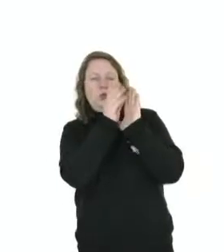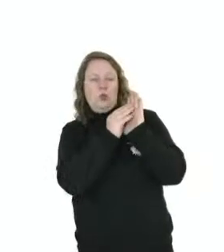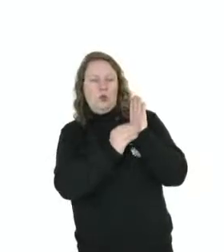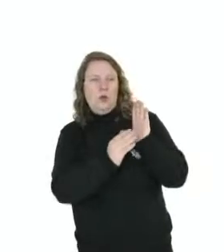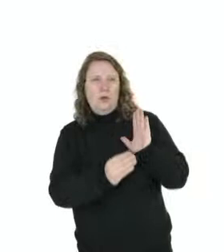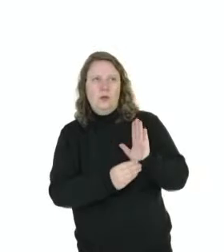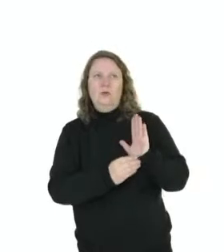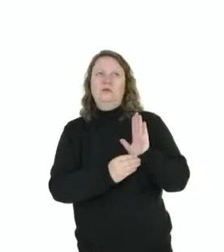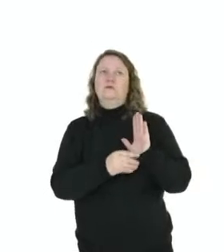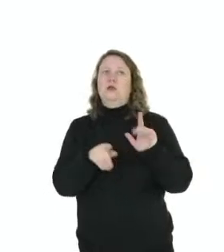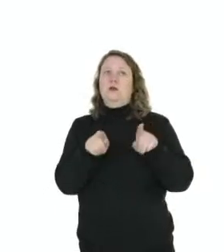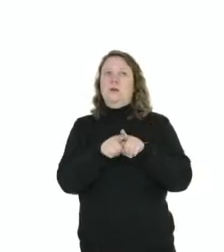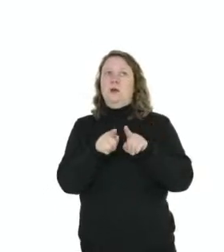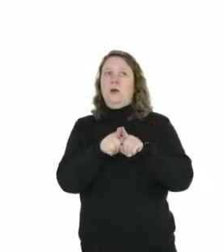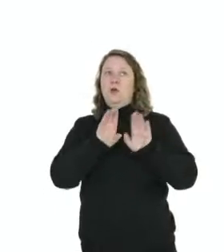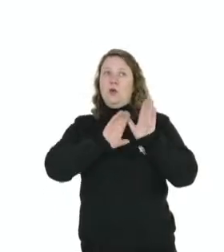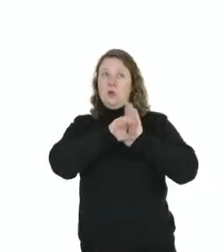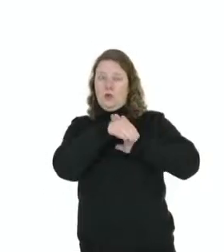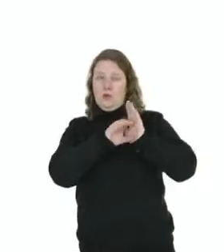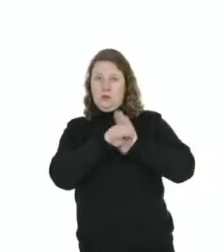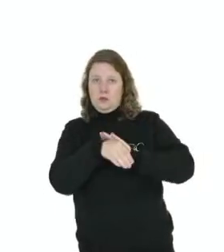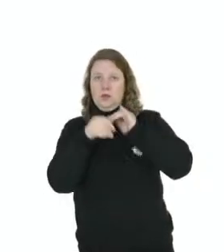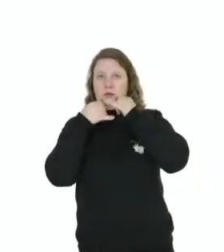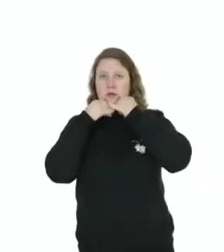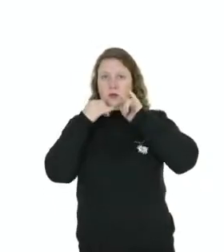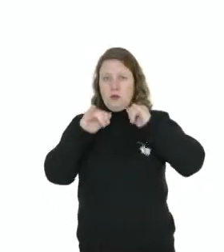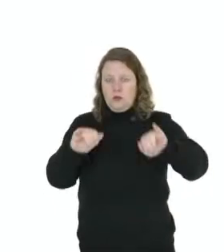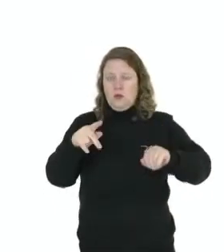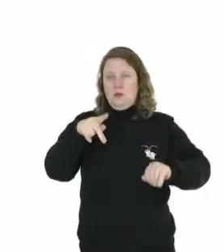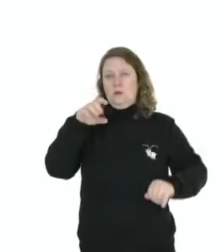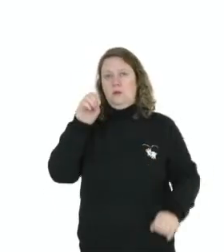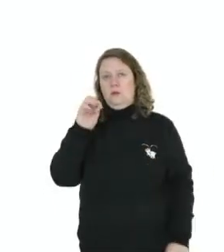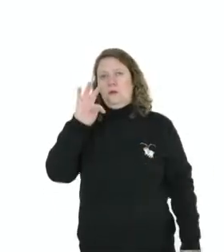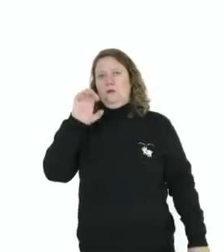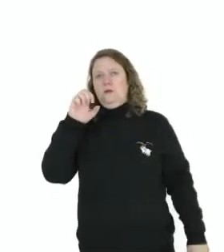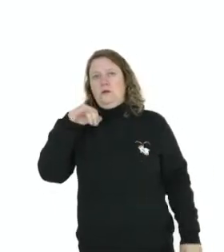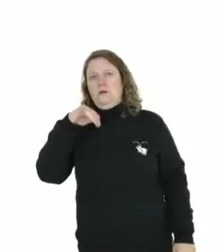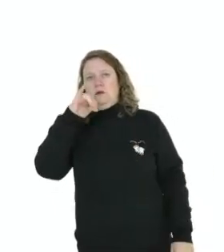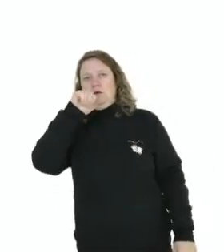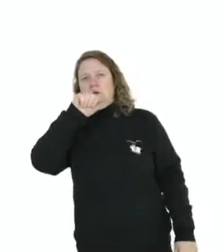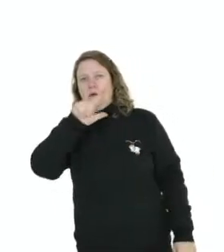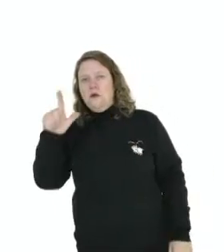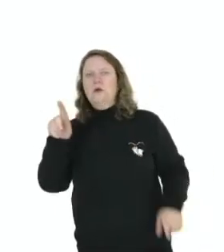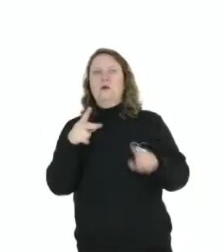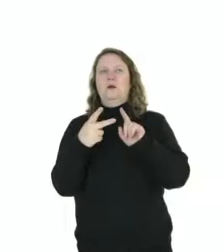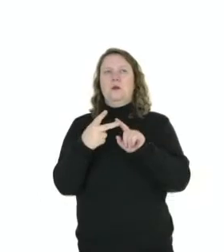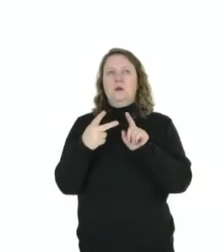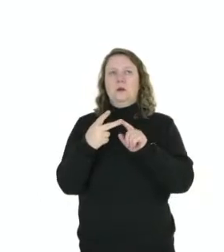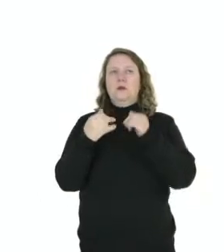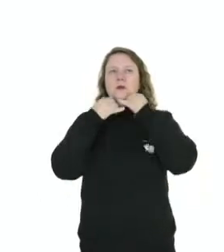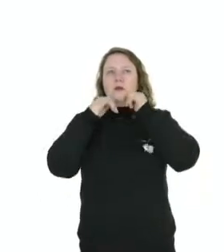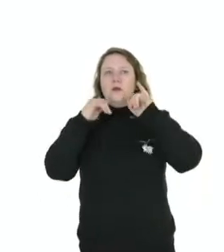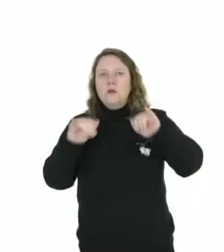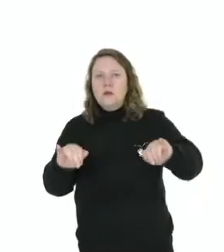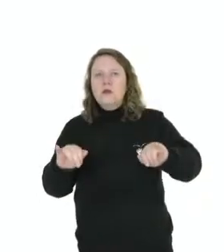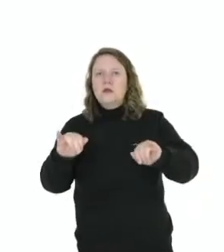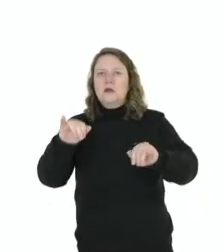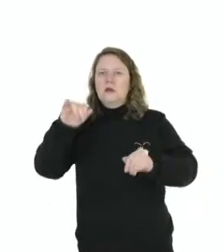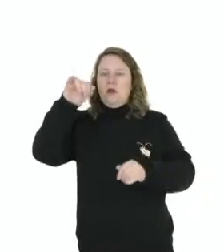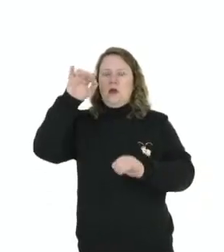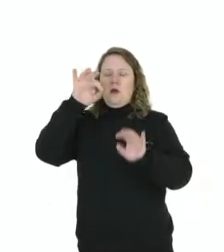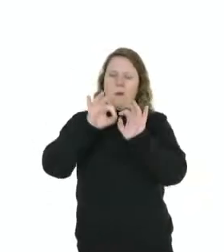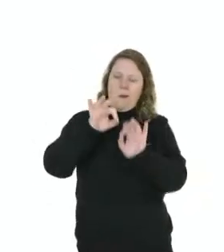potencial gravitacional, energia potencial elástica e energia cinética. Aprofundar os conhecimentos